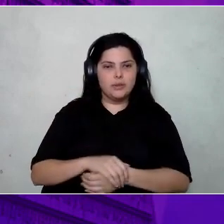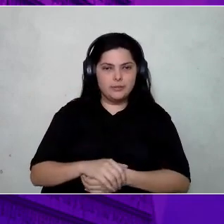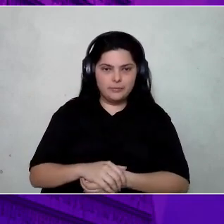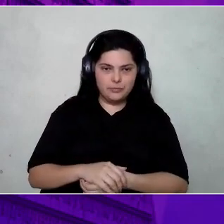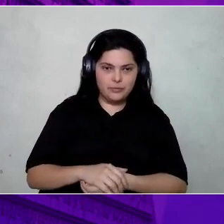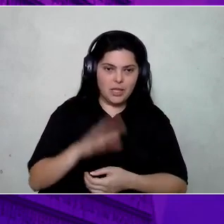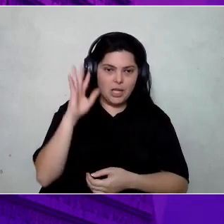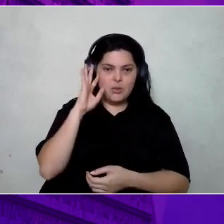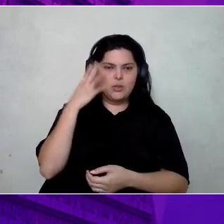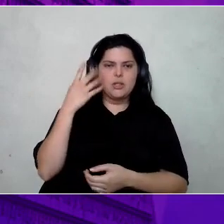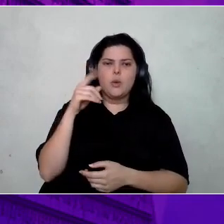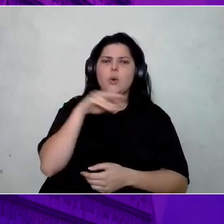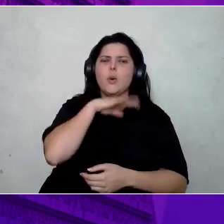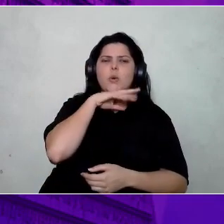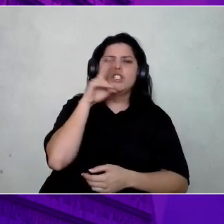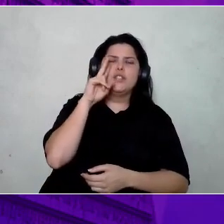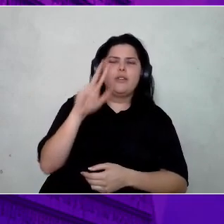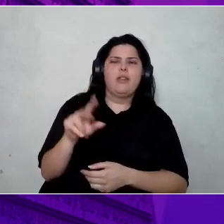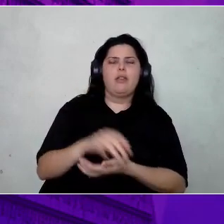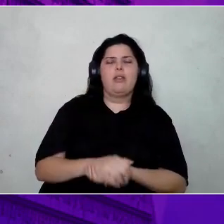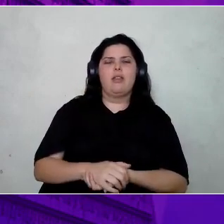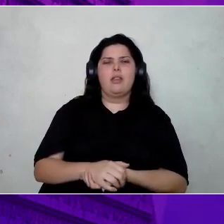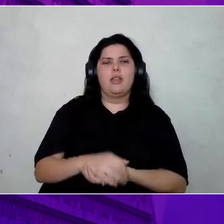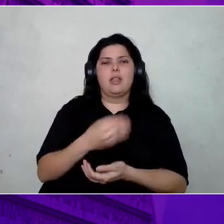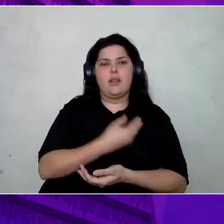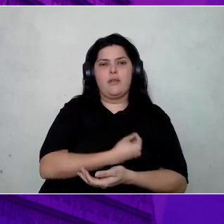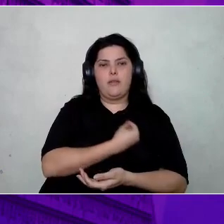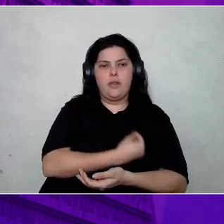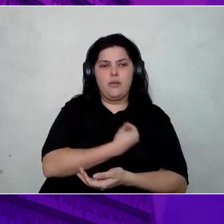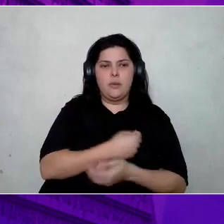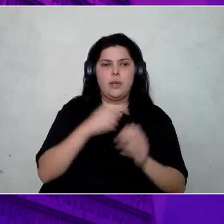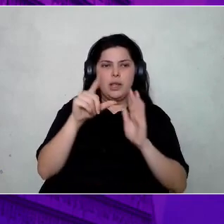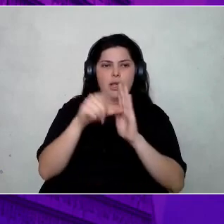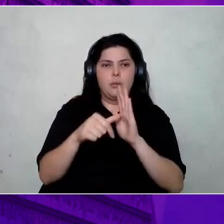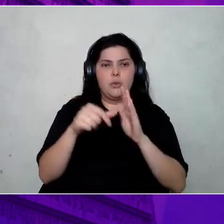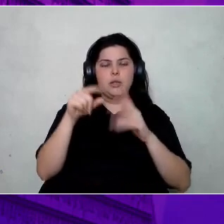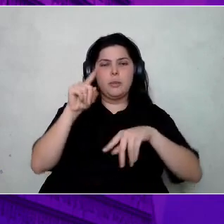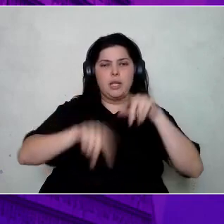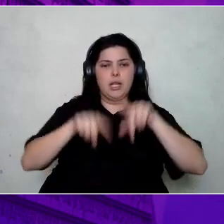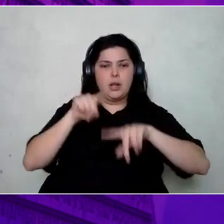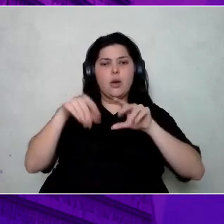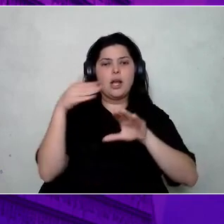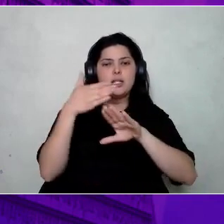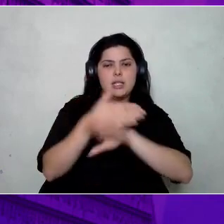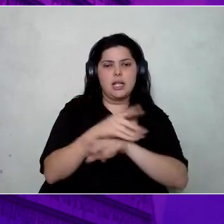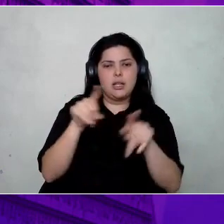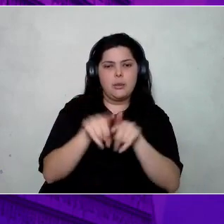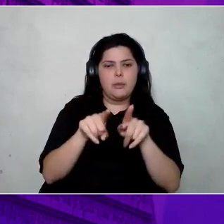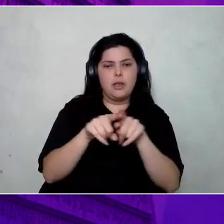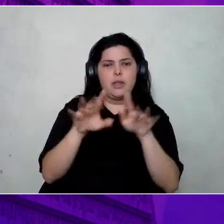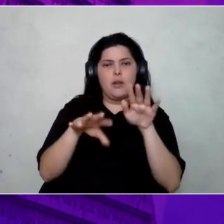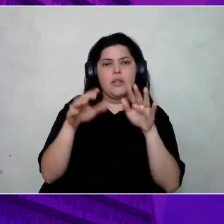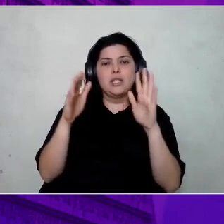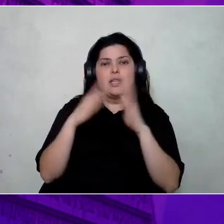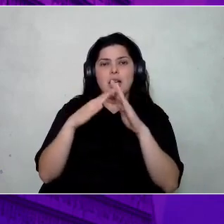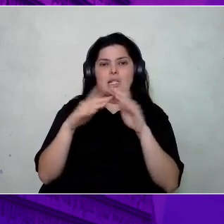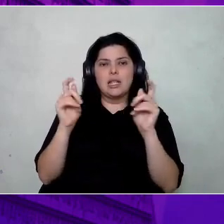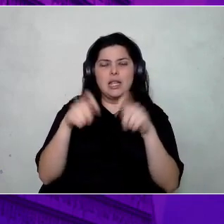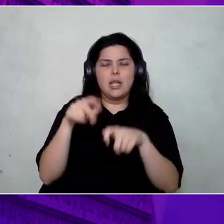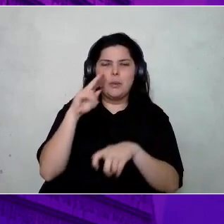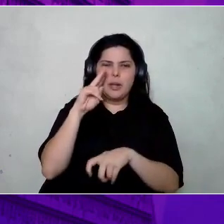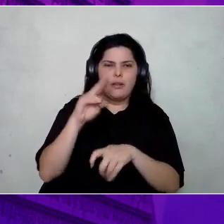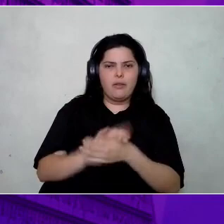ruim aqui para quem está aqui, né, ao vivo, mas depois vocês vão poder ver no material, né, quem está talvez vendo de casa vai conseguir já